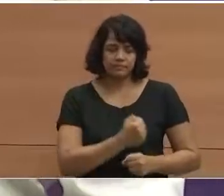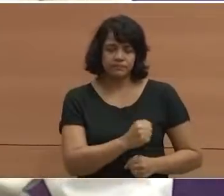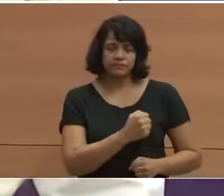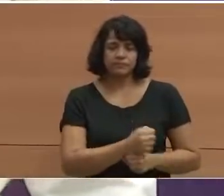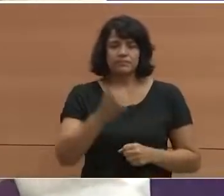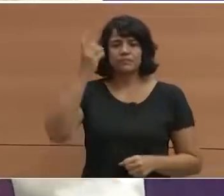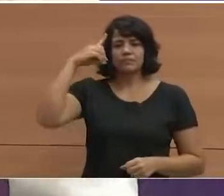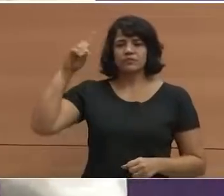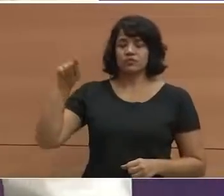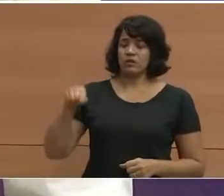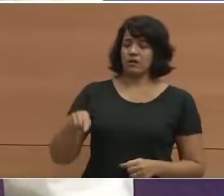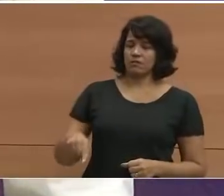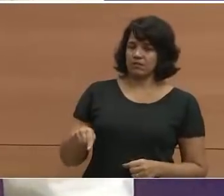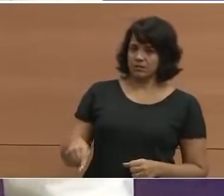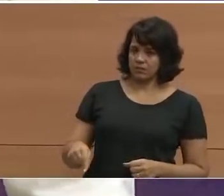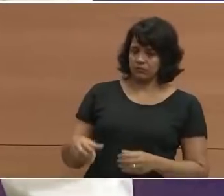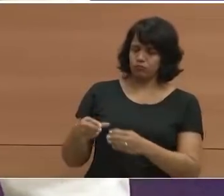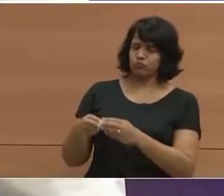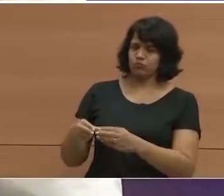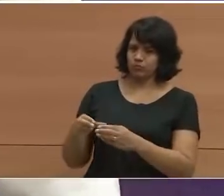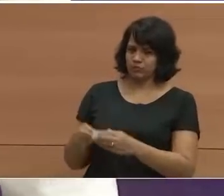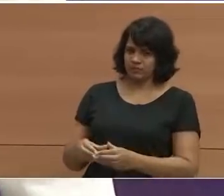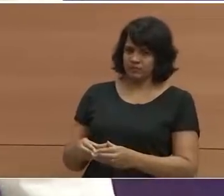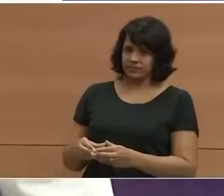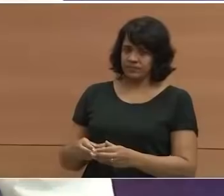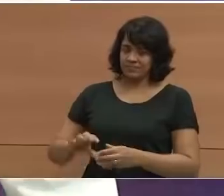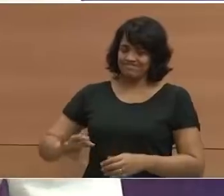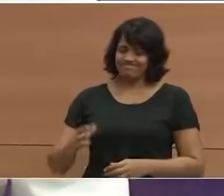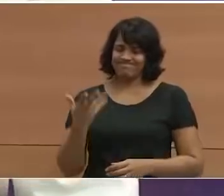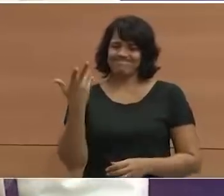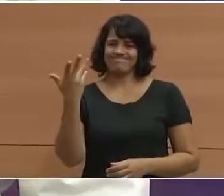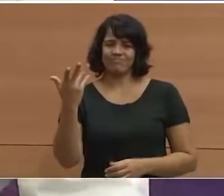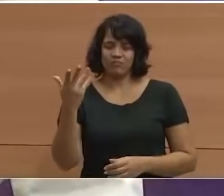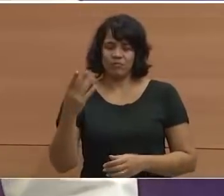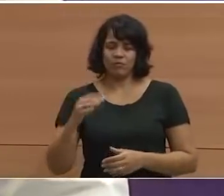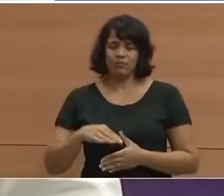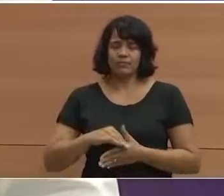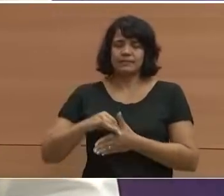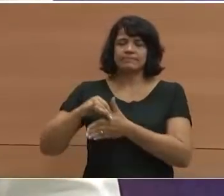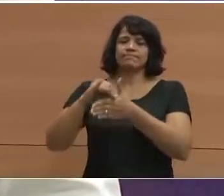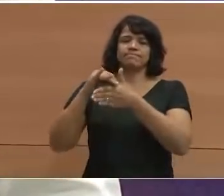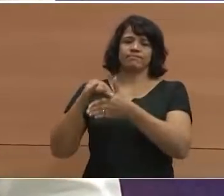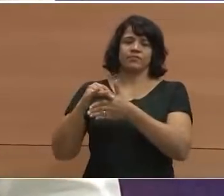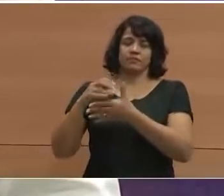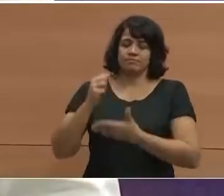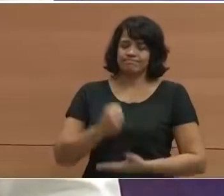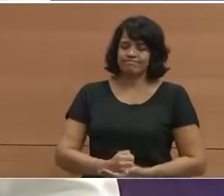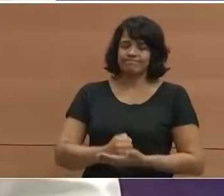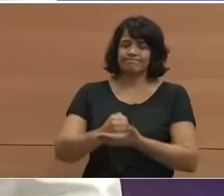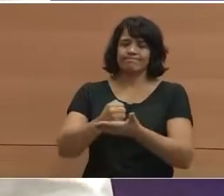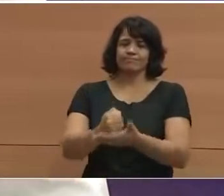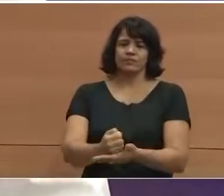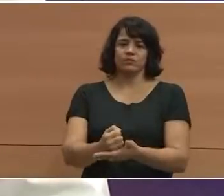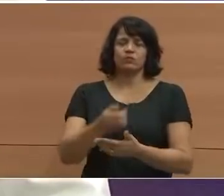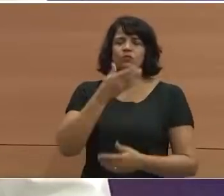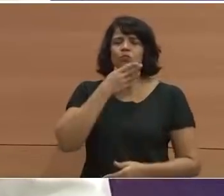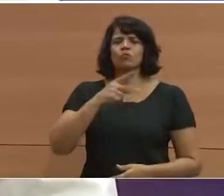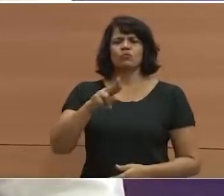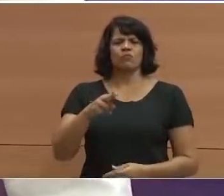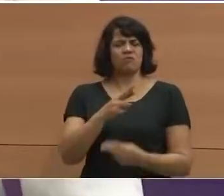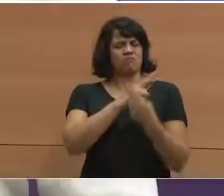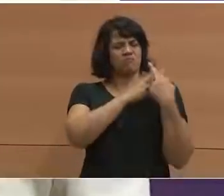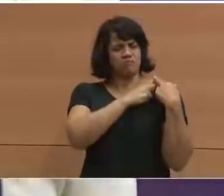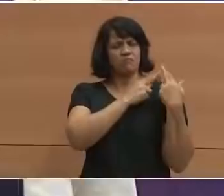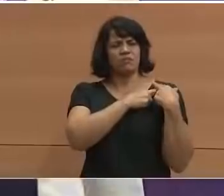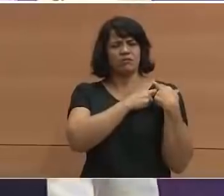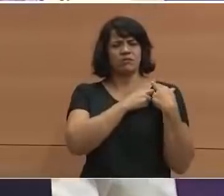tornou um lugar para formação de obreiros, formação de líderes, formação de cooperadores. Aí eu vou mais além,